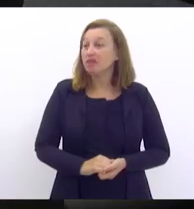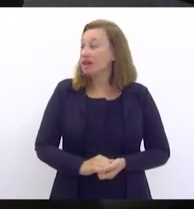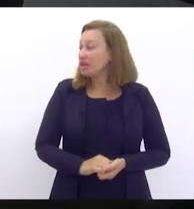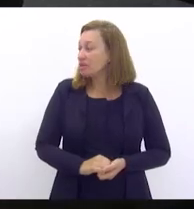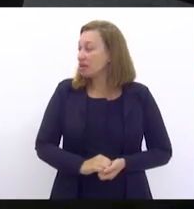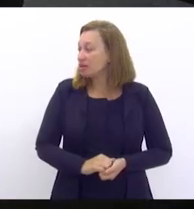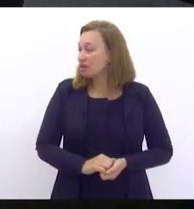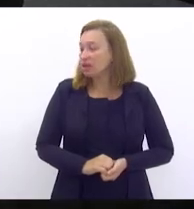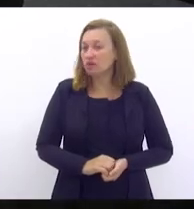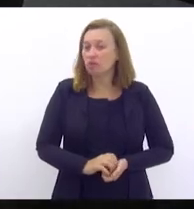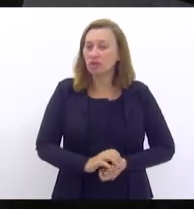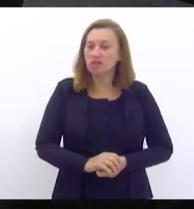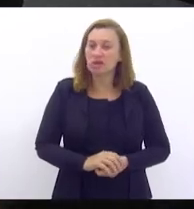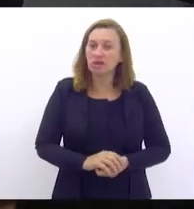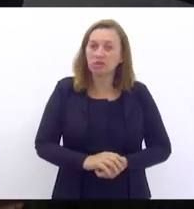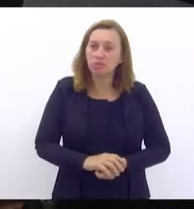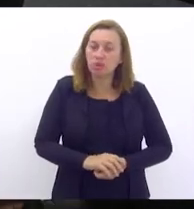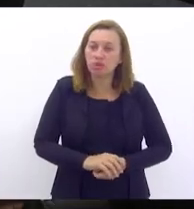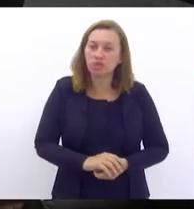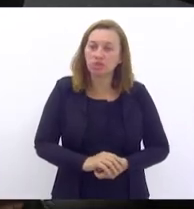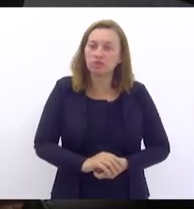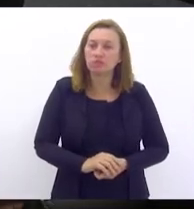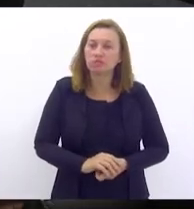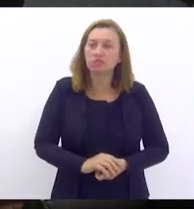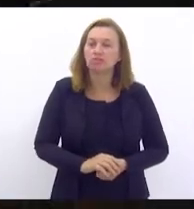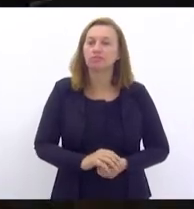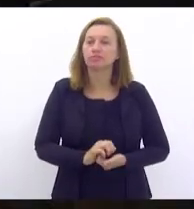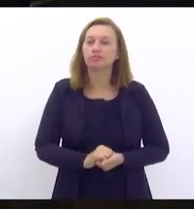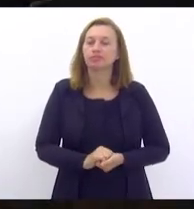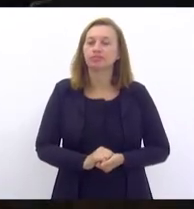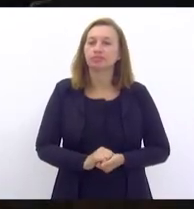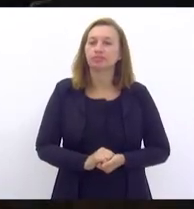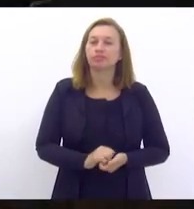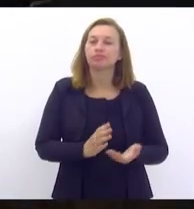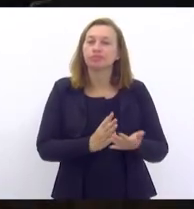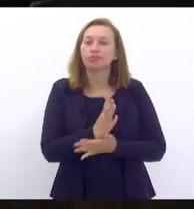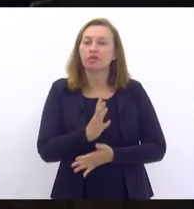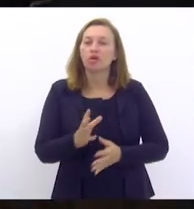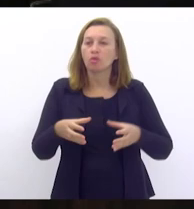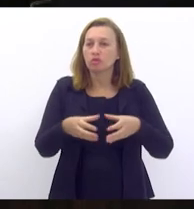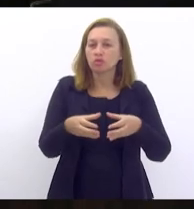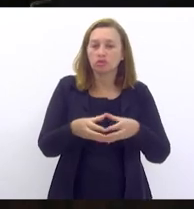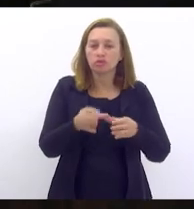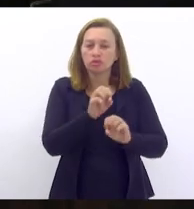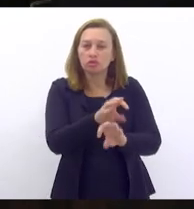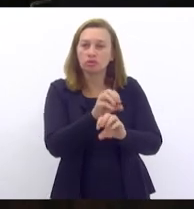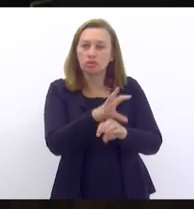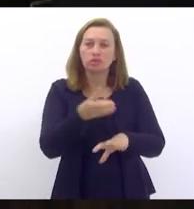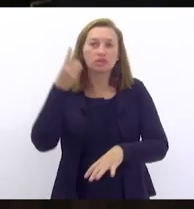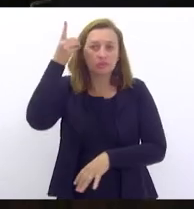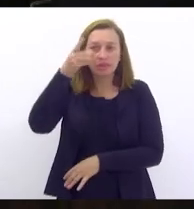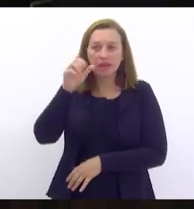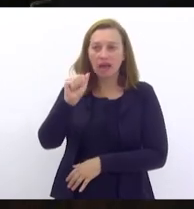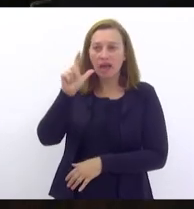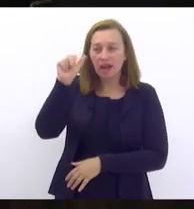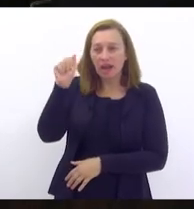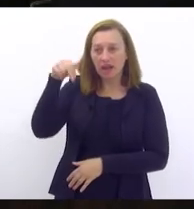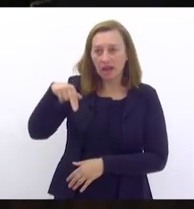Senhora presidente, parecer pela constitucionalidade com emendas. Pela Comissão de Educação, deputado Alan Lopes.